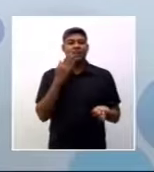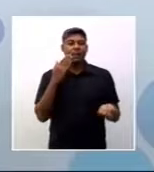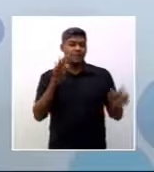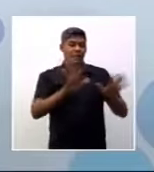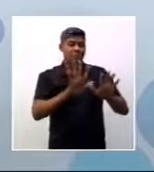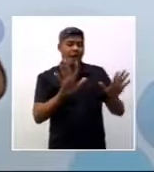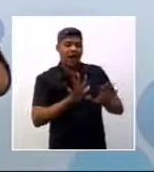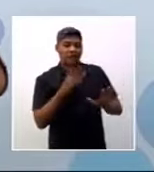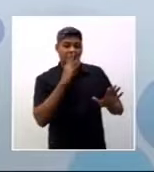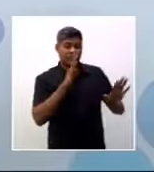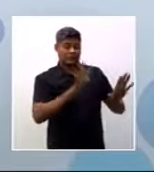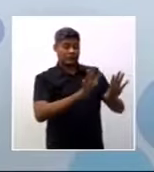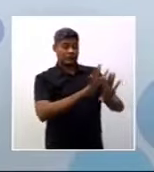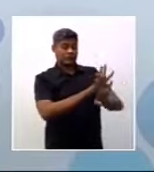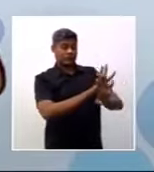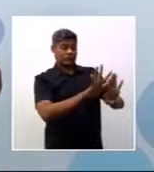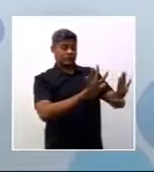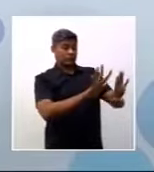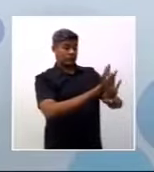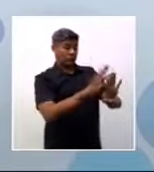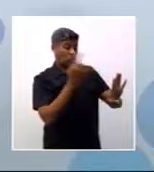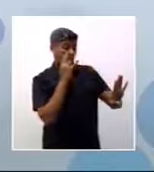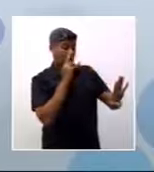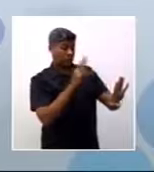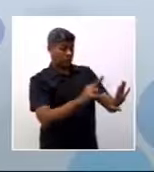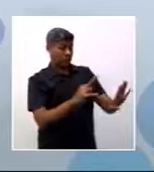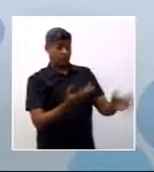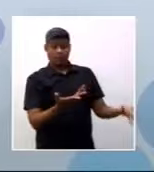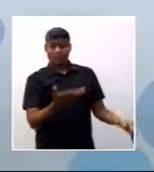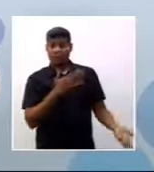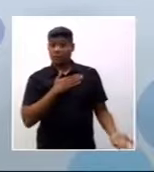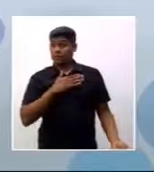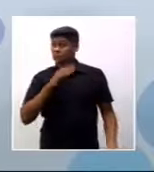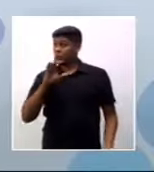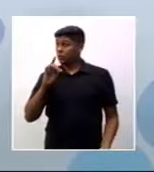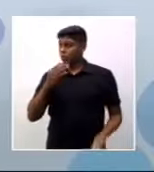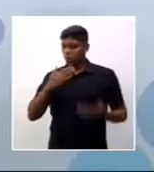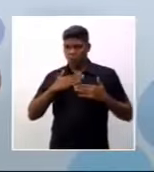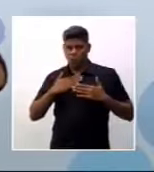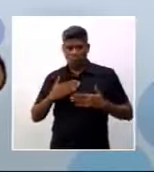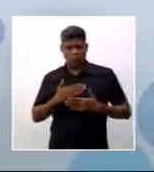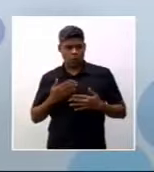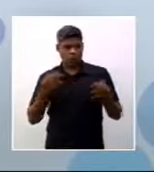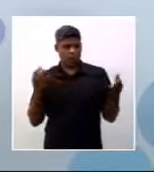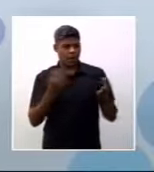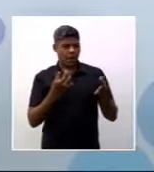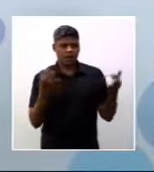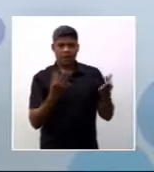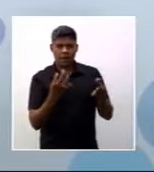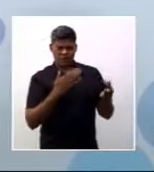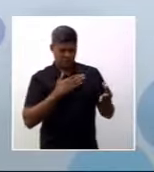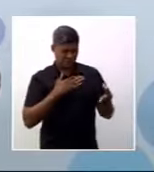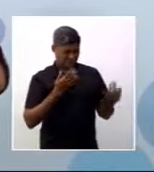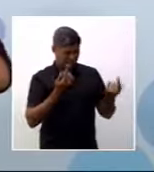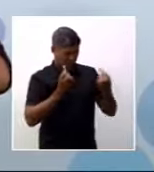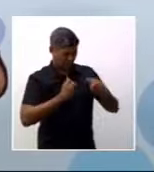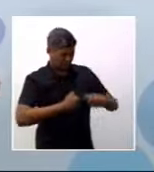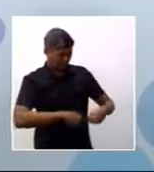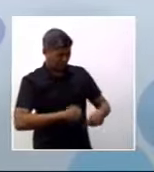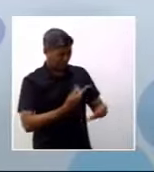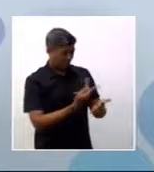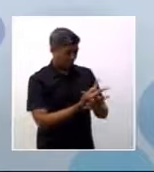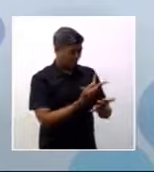tem imagens muito detectadas a gente se sente mal com a gente mesmo que a gente olha meu o povo da perfeita e perfeito e o meu não é